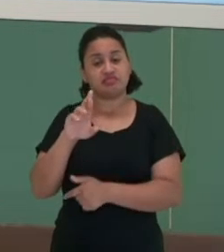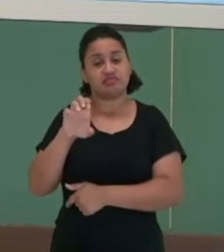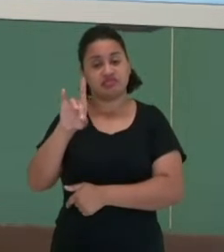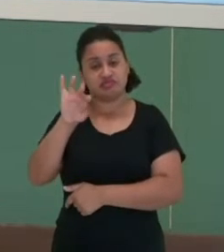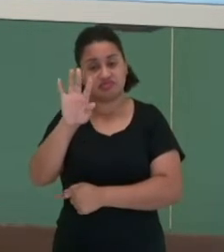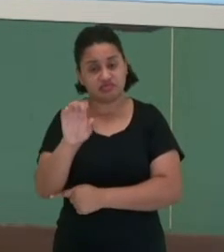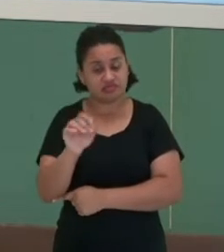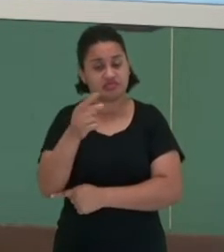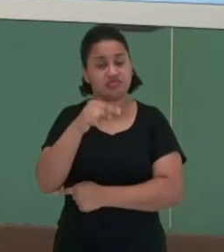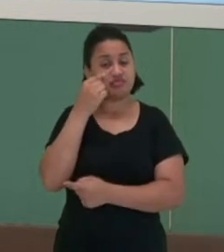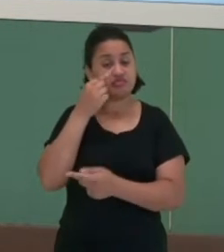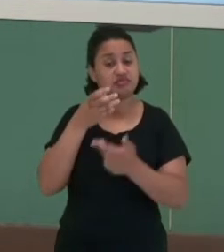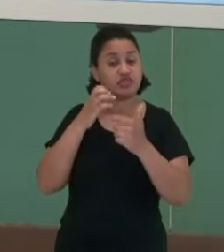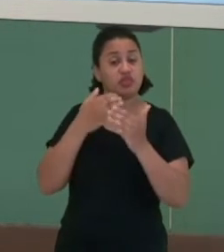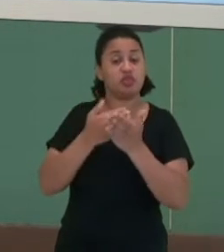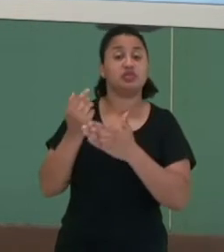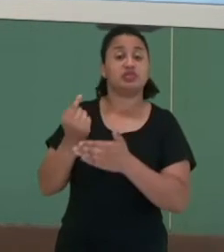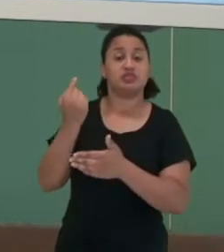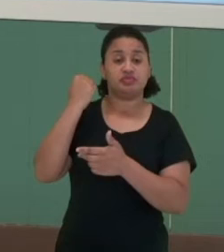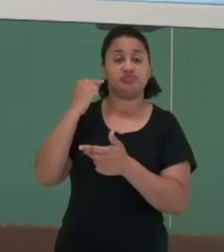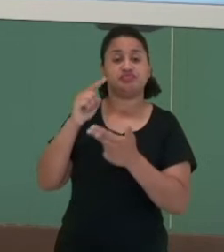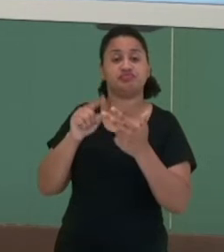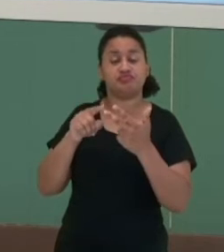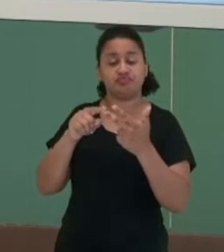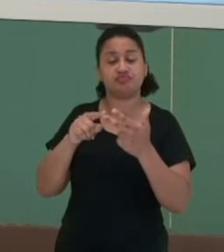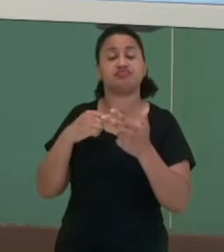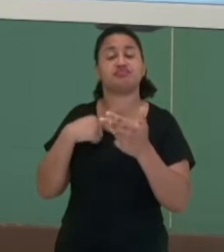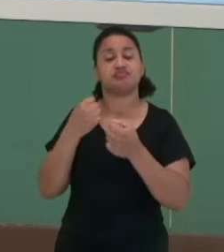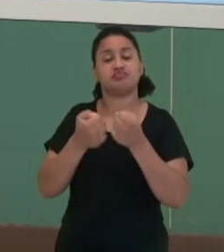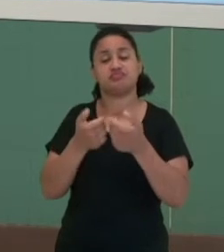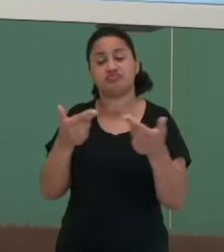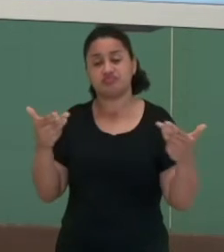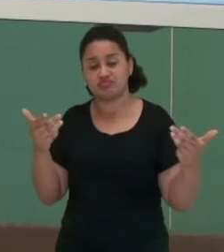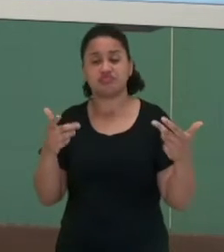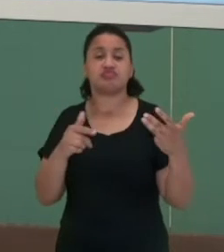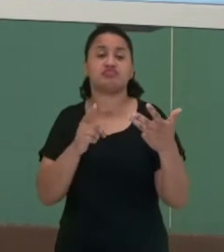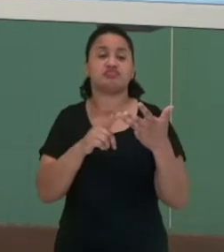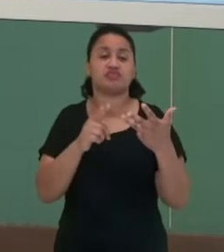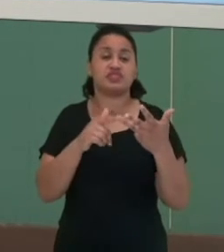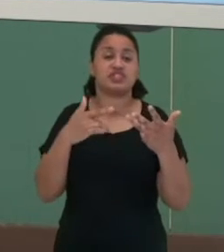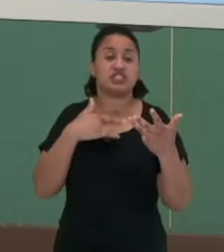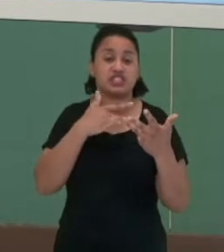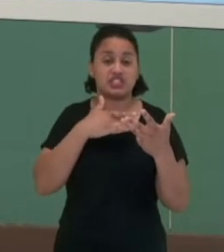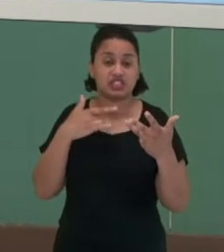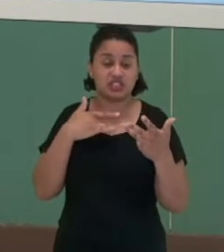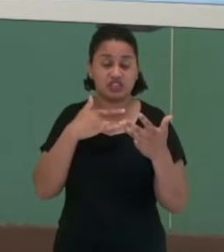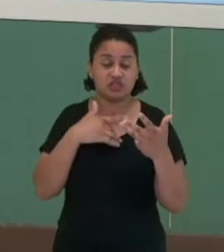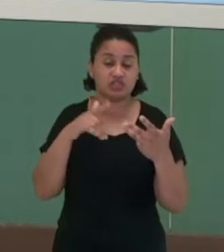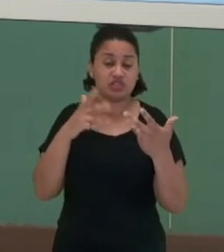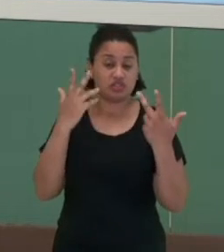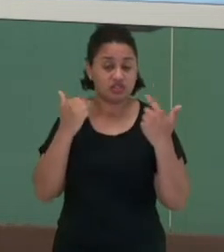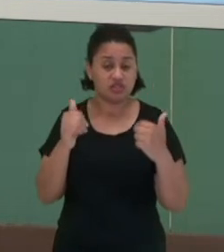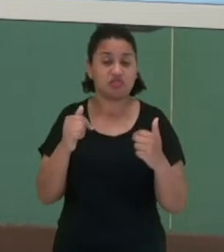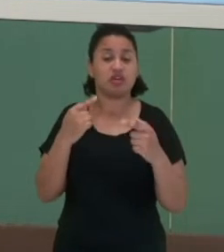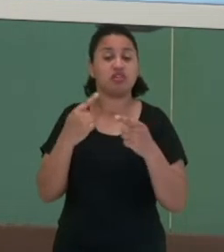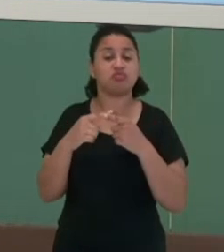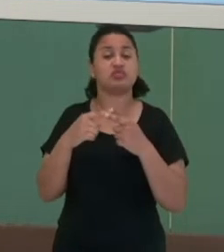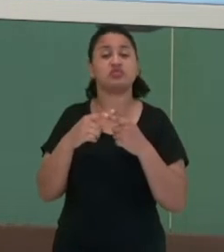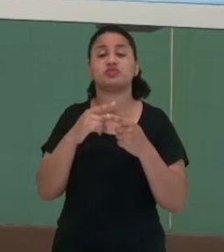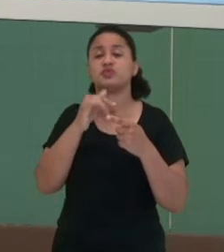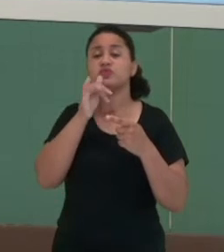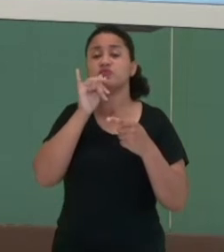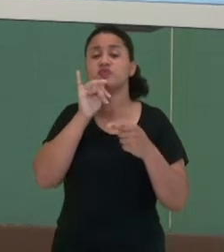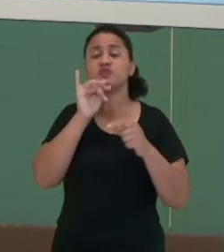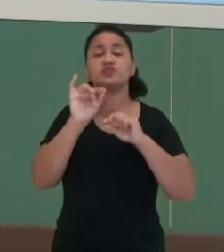antes do agropecuário no Brasil, transporte, saúde. Saúde é bastante comum, que a gente tem, por